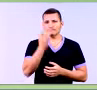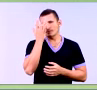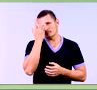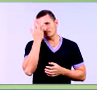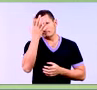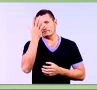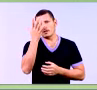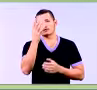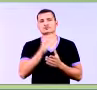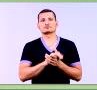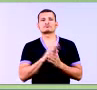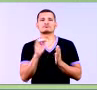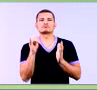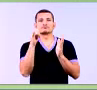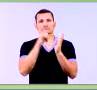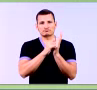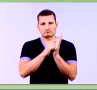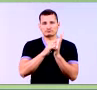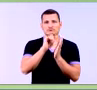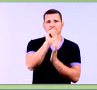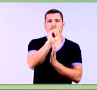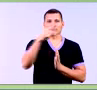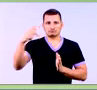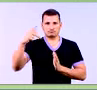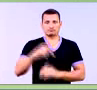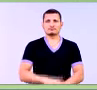fácil implantação e aplicação.